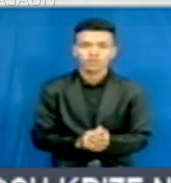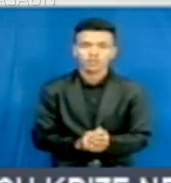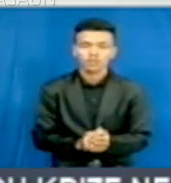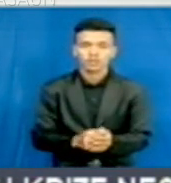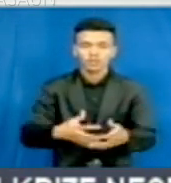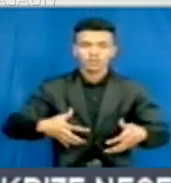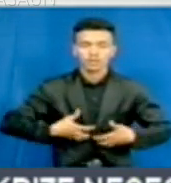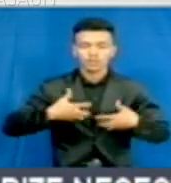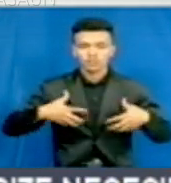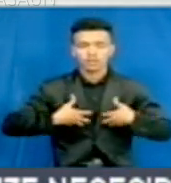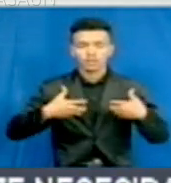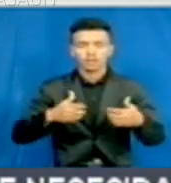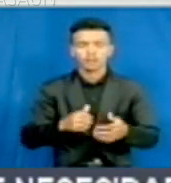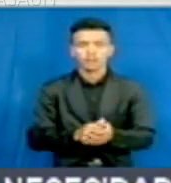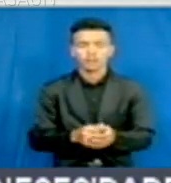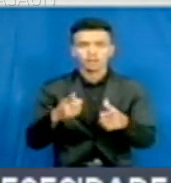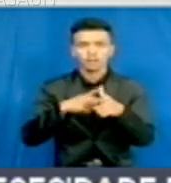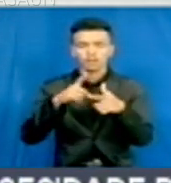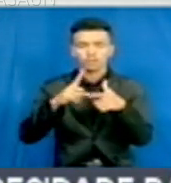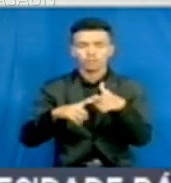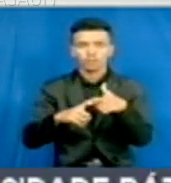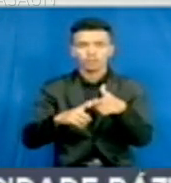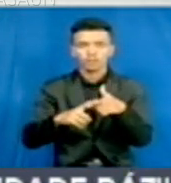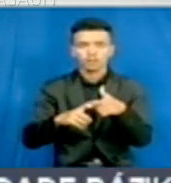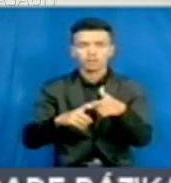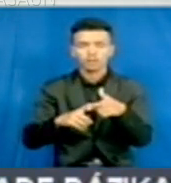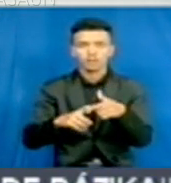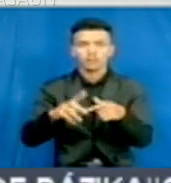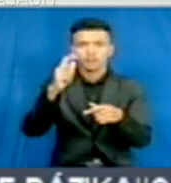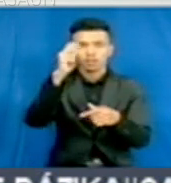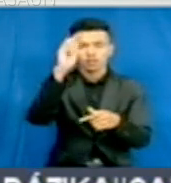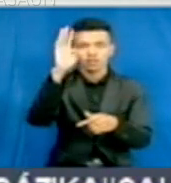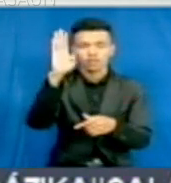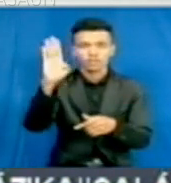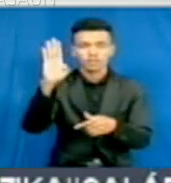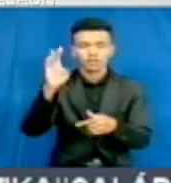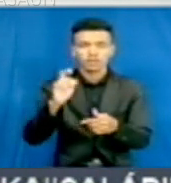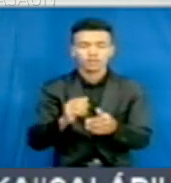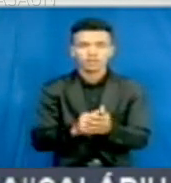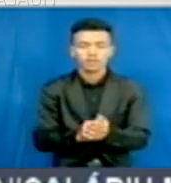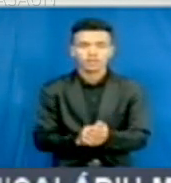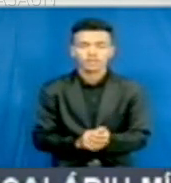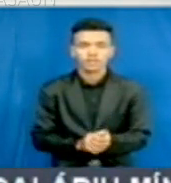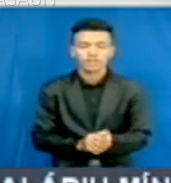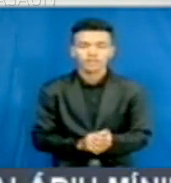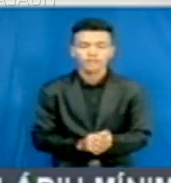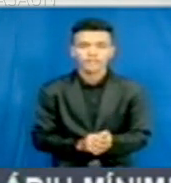E sim, Qatar sira. Tir fale mai maca moras diarreia, homos moras tibi. TB, Homors,